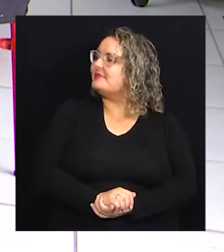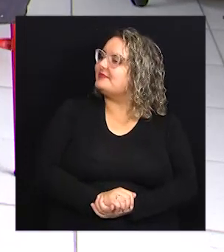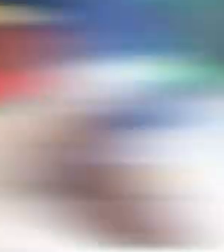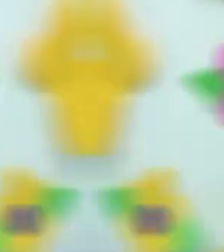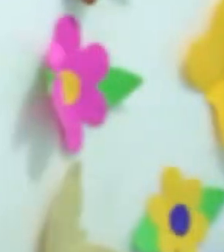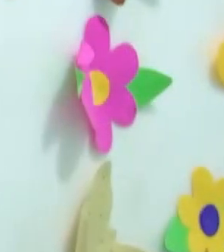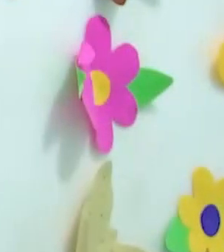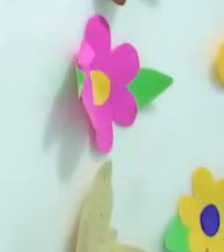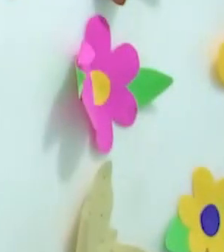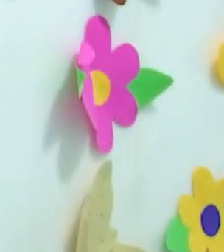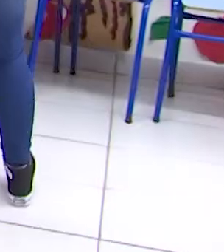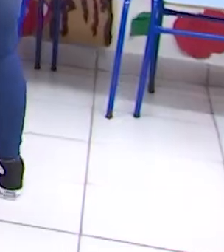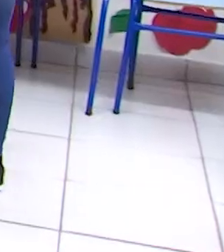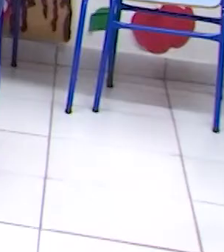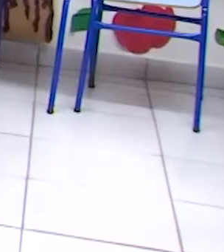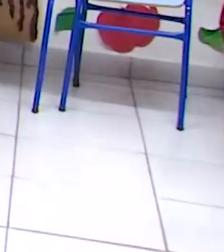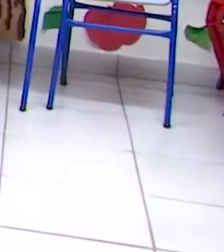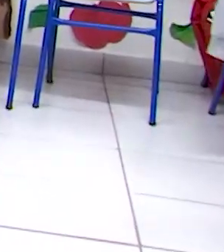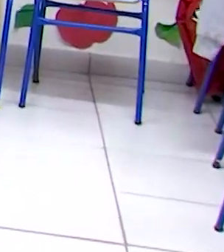gente.